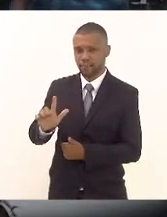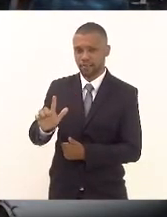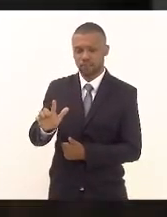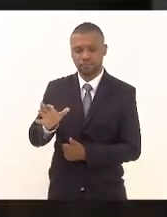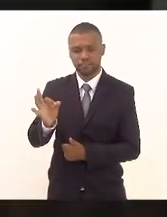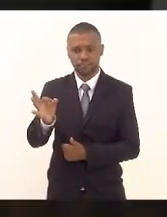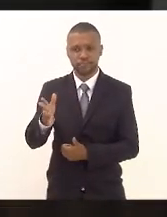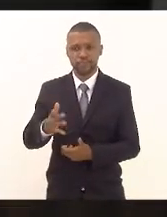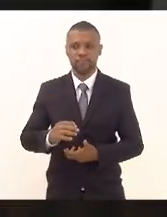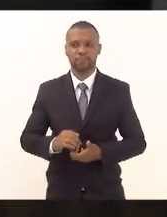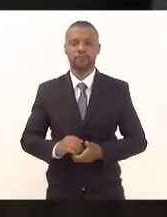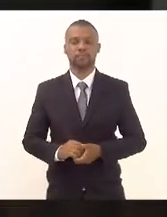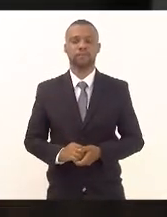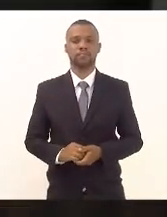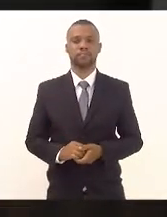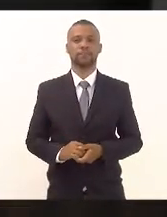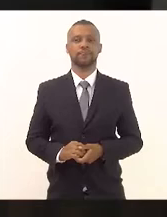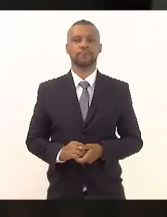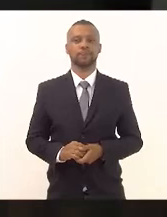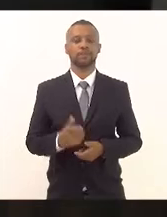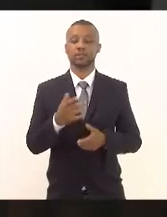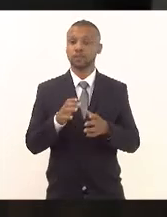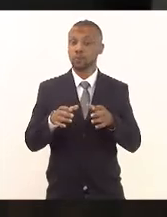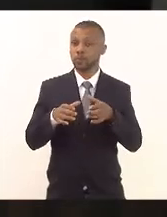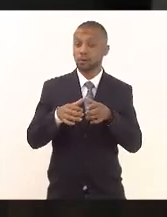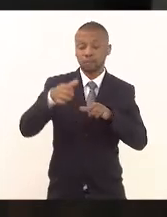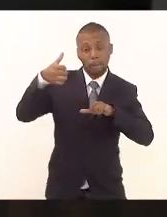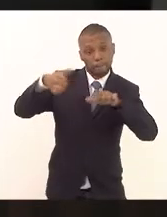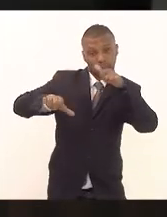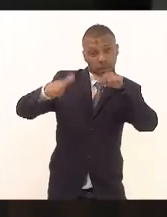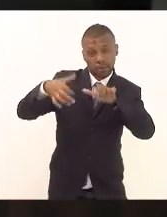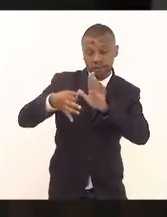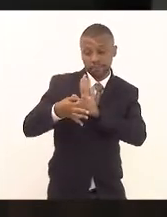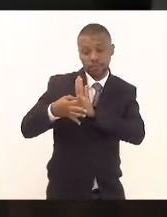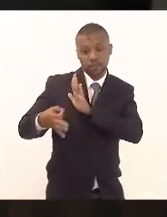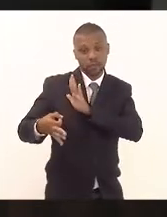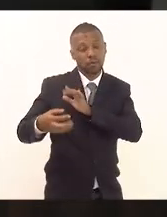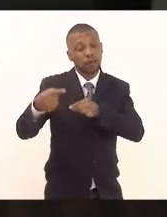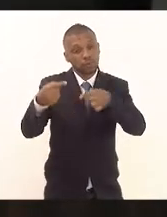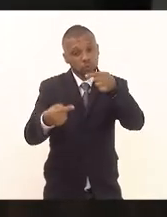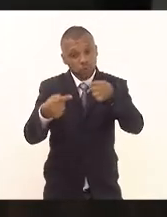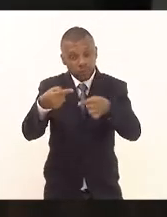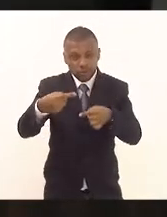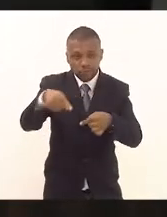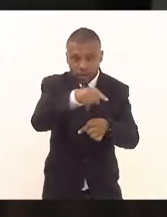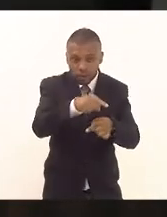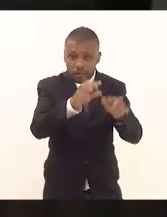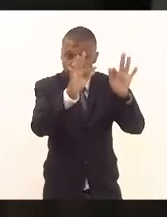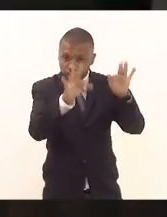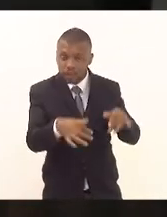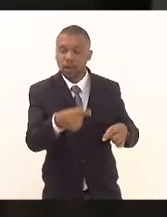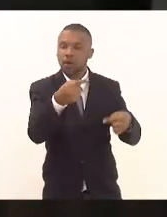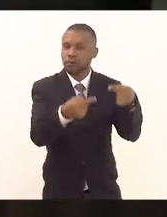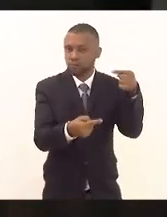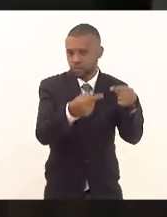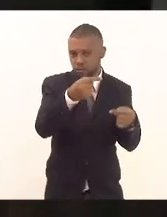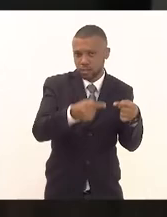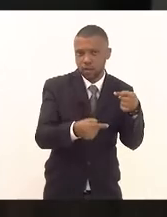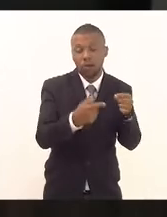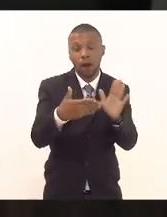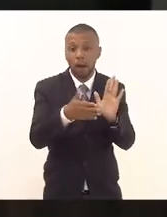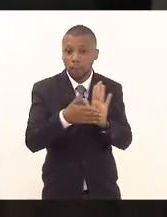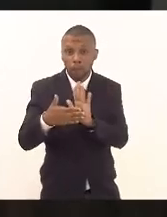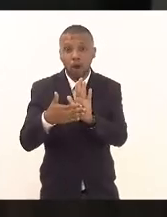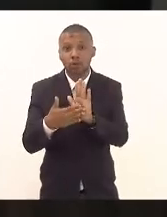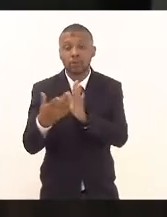Pela comissão, com parecer emitido em discussão. Não havendo que ele discutisse, encerra a discussão. Presidente, proposta